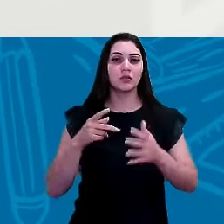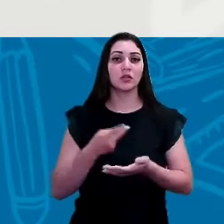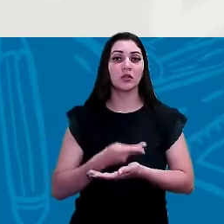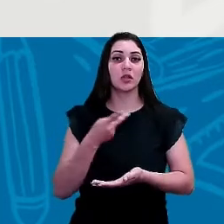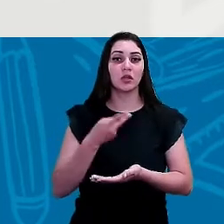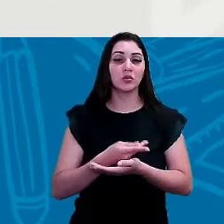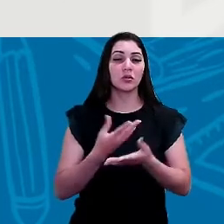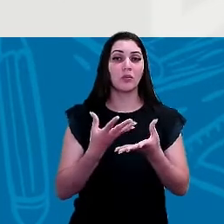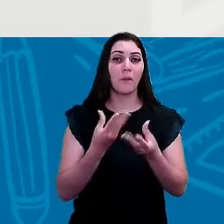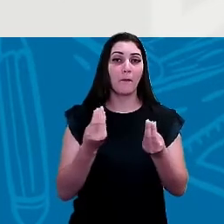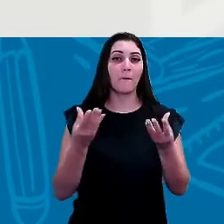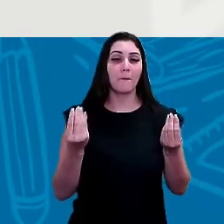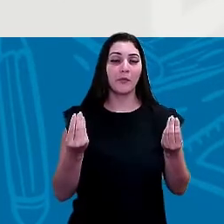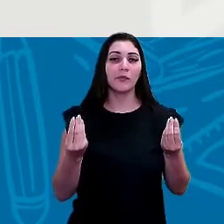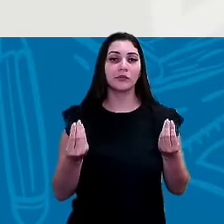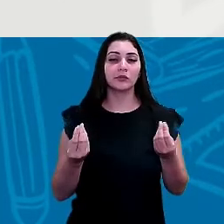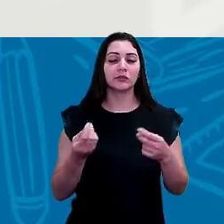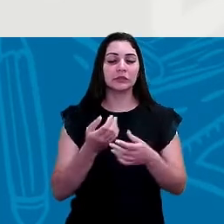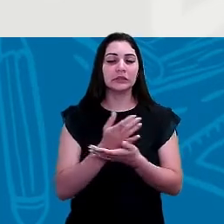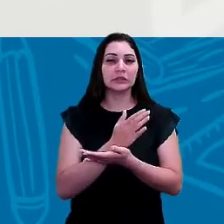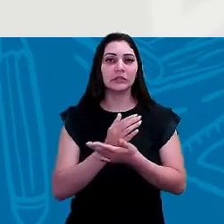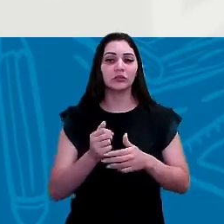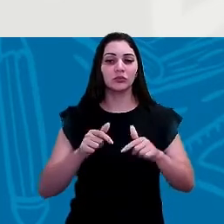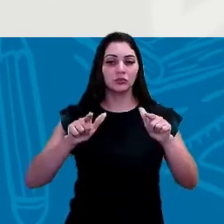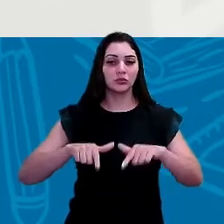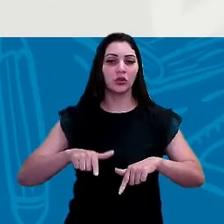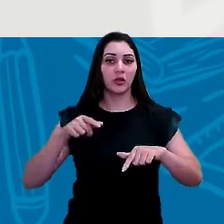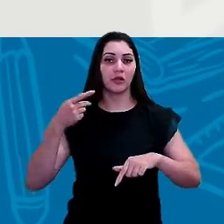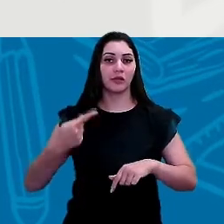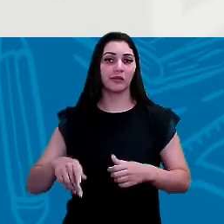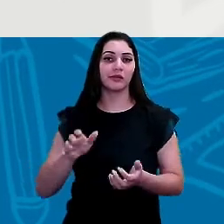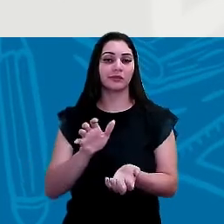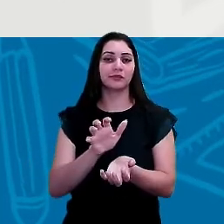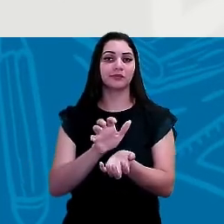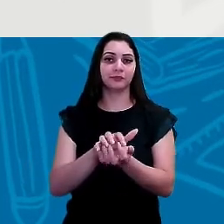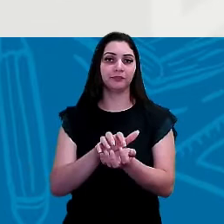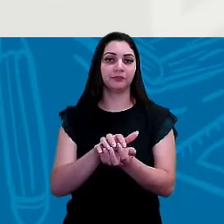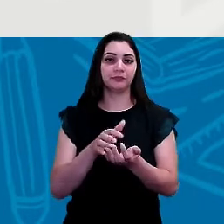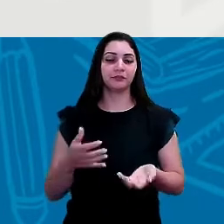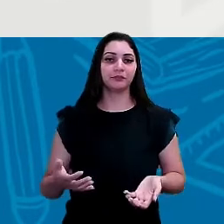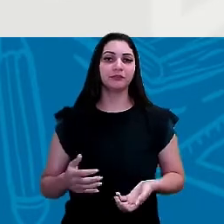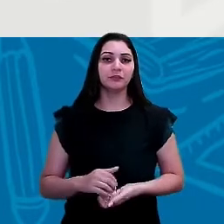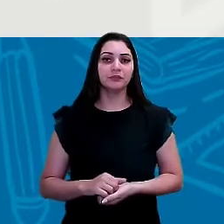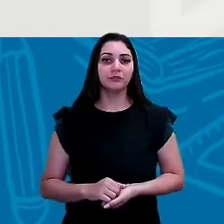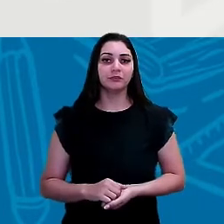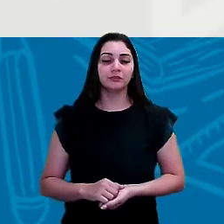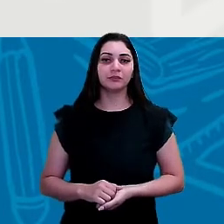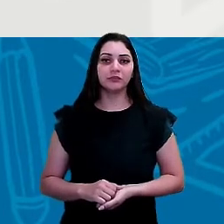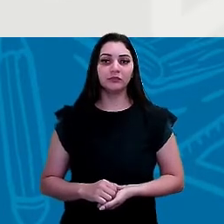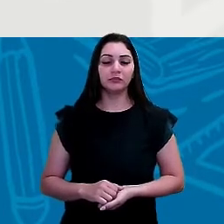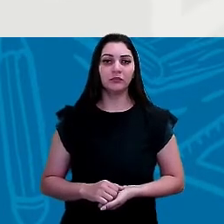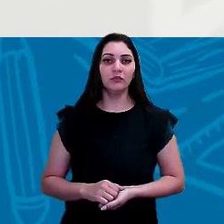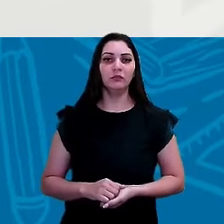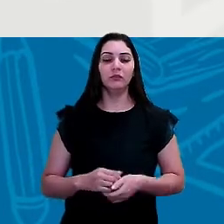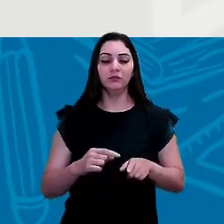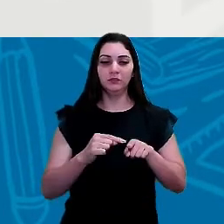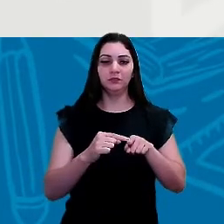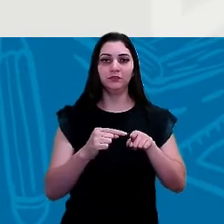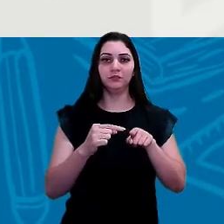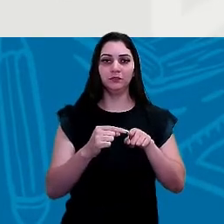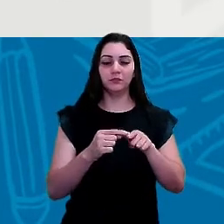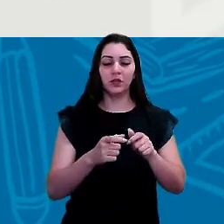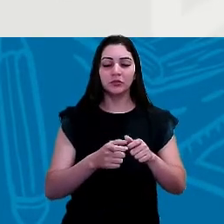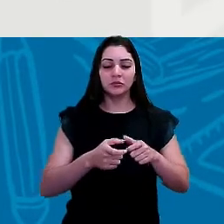bastante enchentes, né, em algumas regiões aqui de Pernambuco, né. Os bairros vão